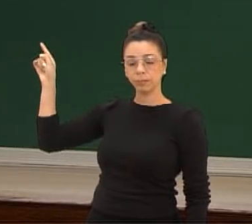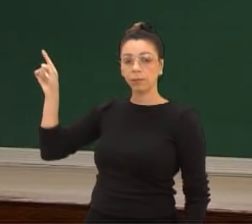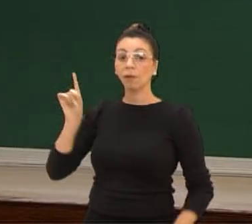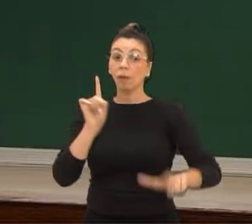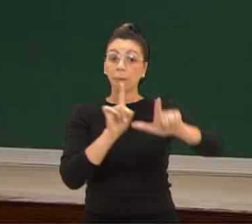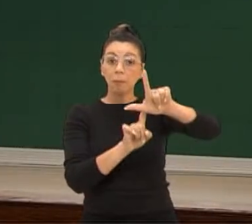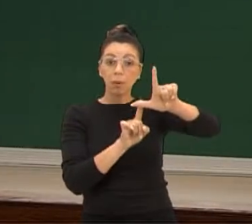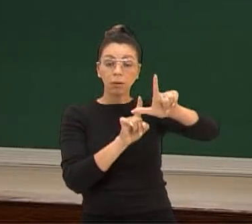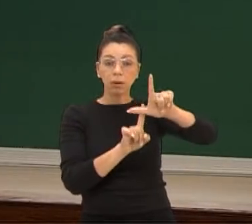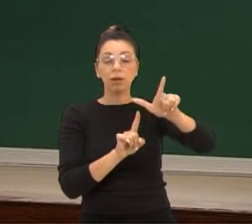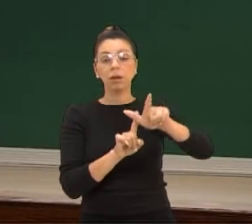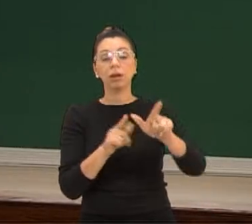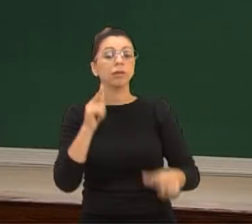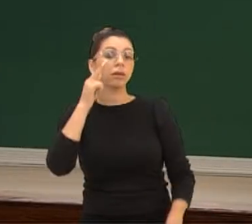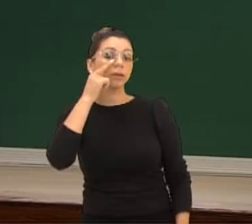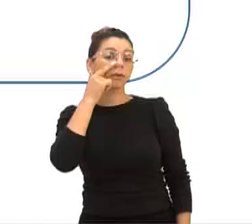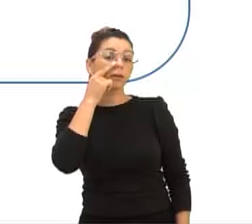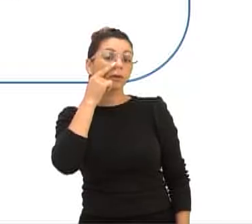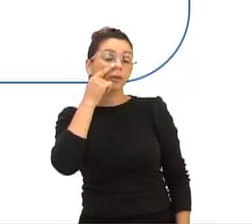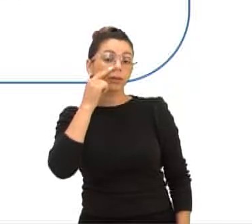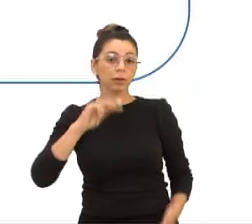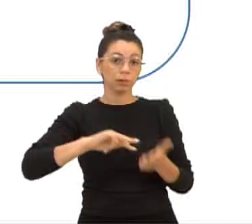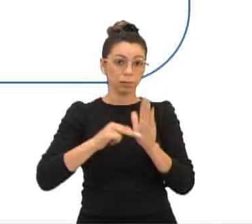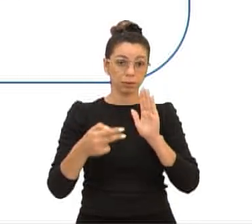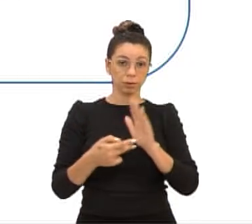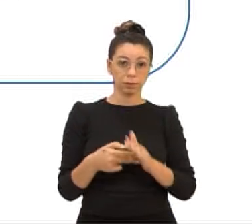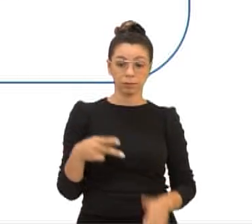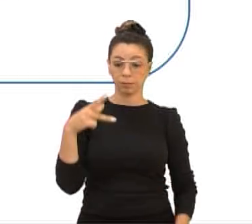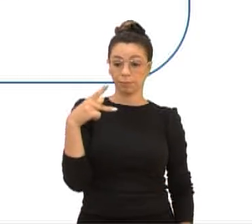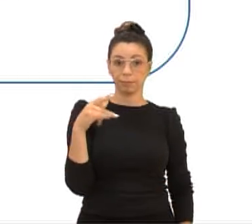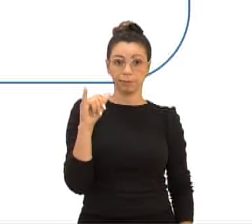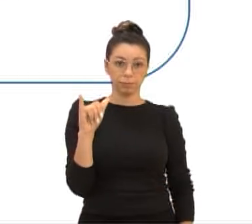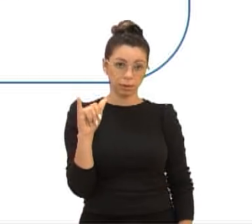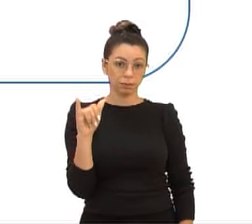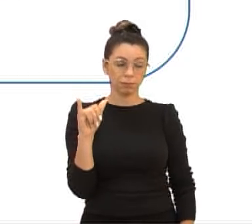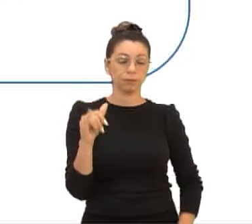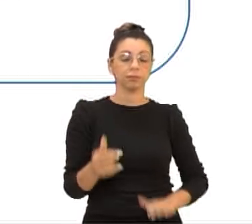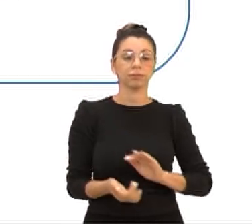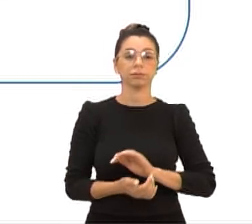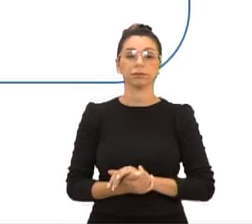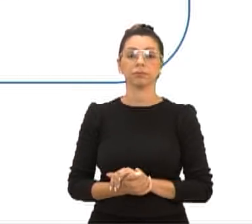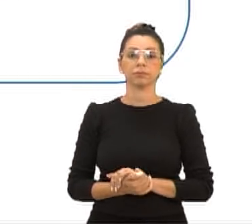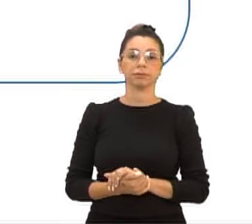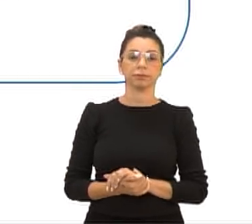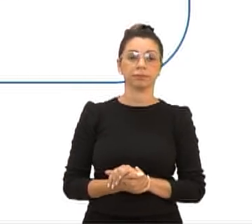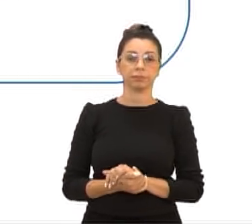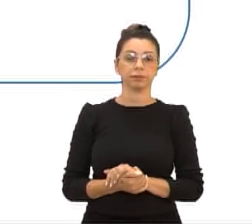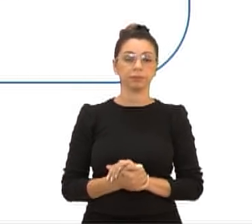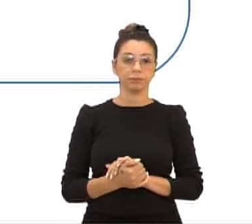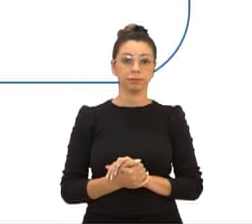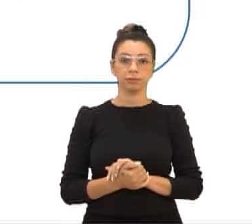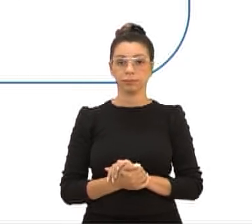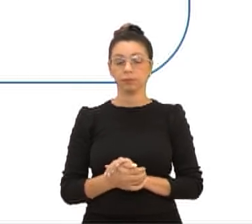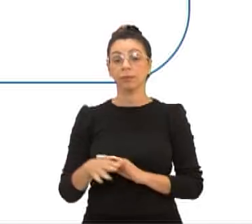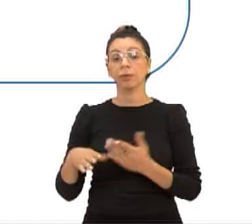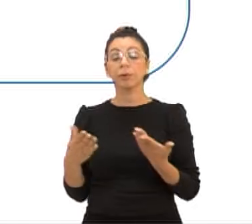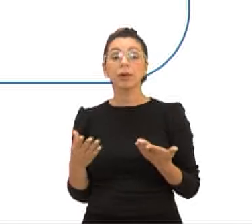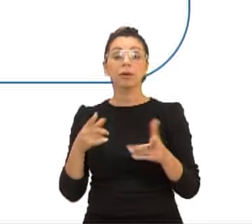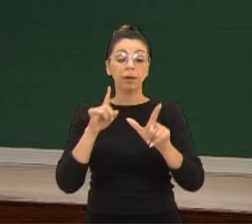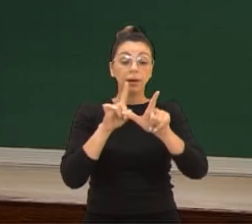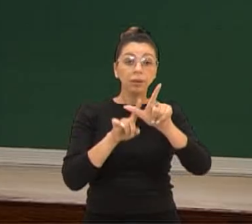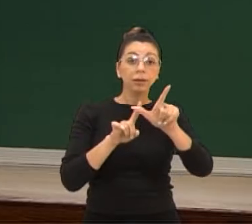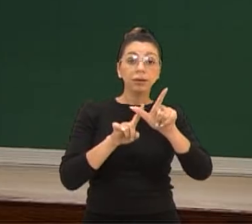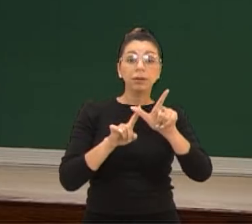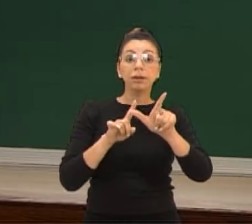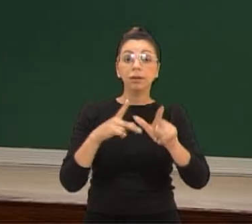no alfabeto grego significa P. Nós falamos π, ok? O que seria essa letrinha π, que